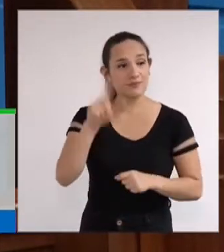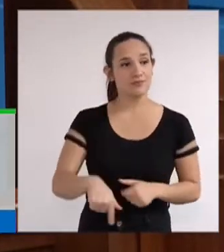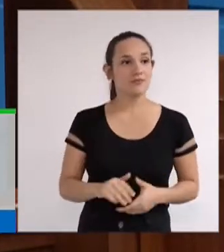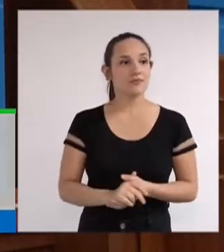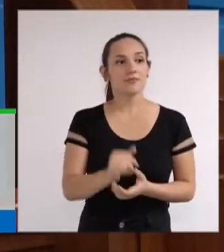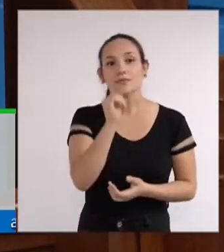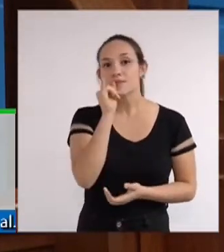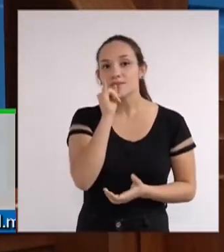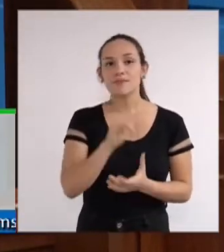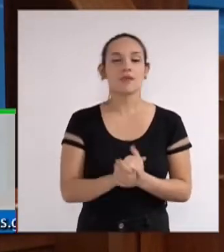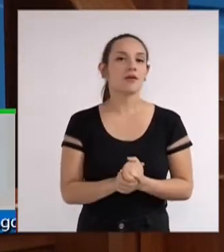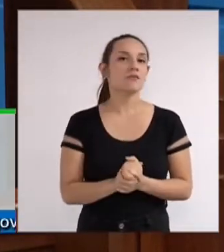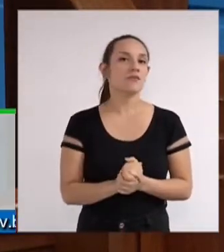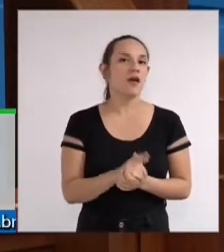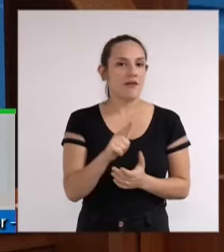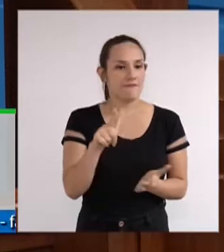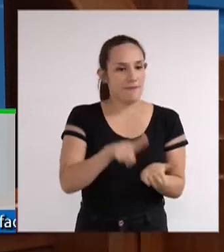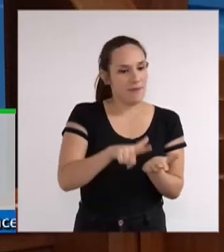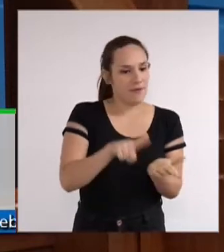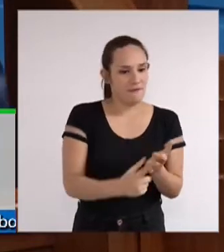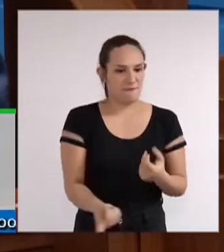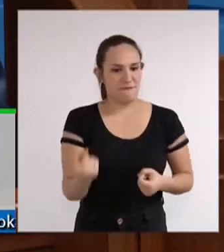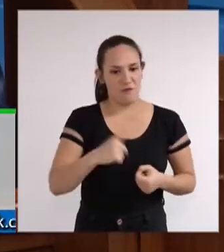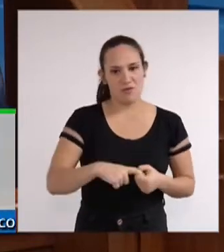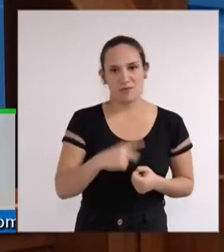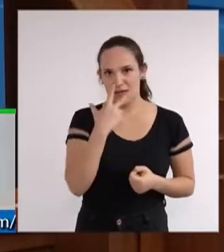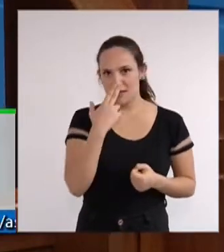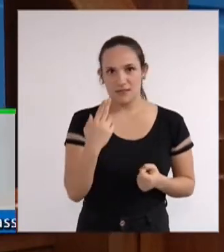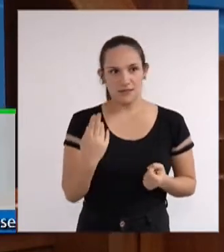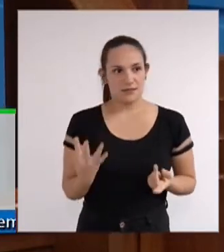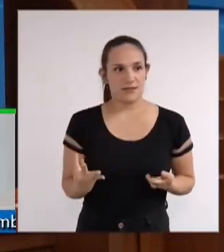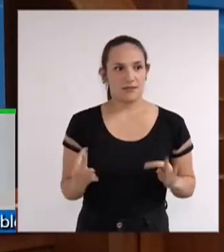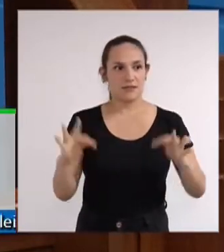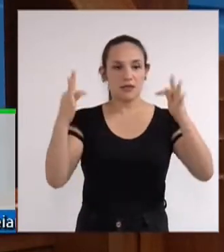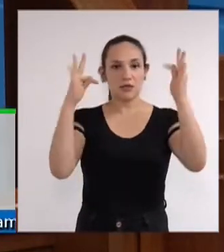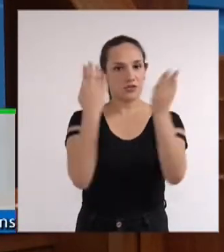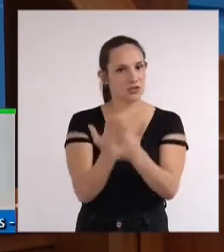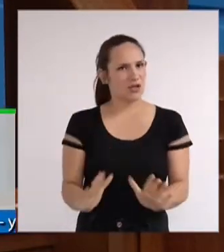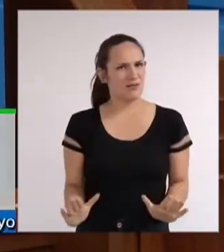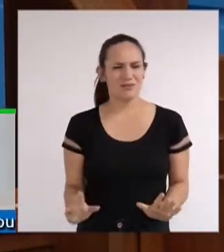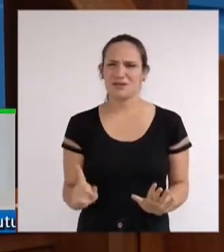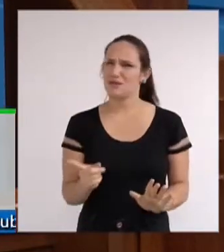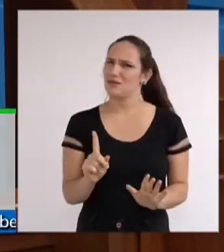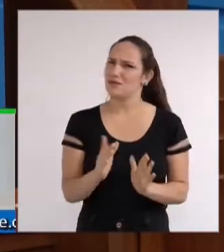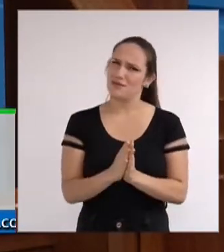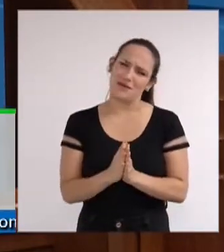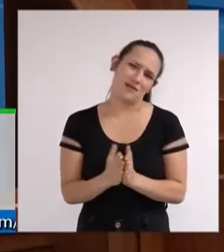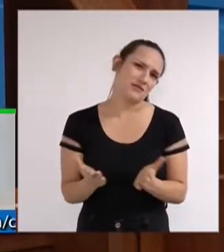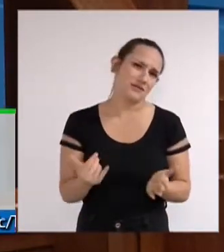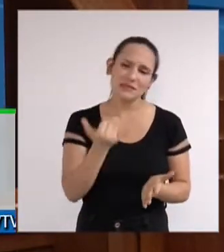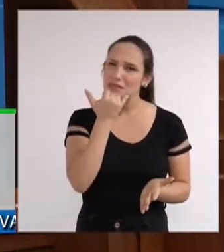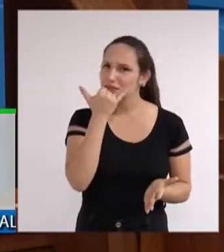fogão de lenha e que talvez nós nem tenhamos ido à lua. Gostaria de poder dizer a ele